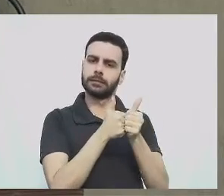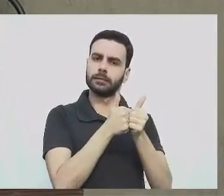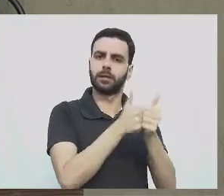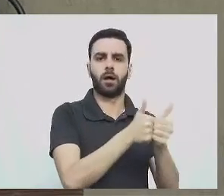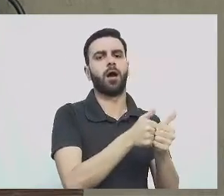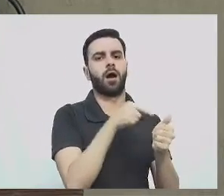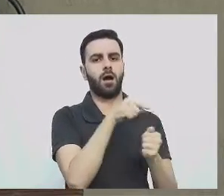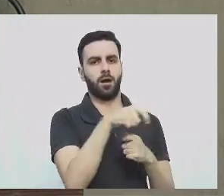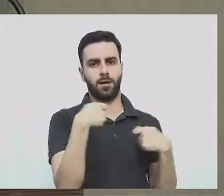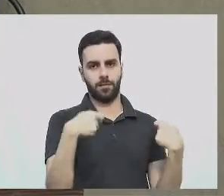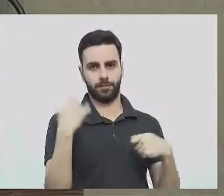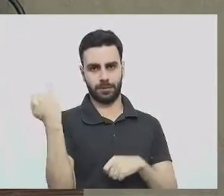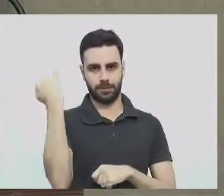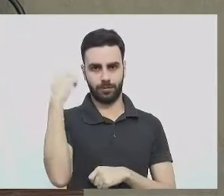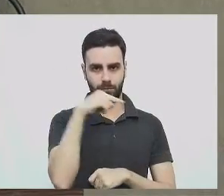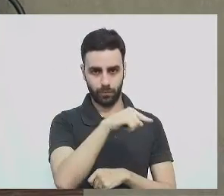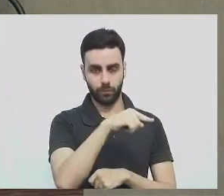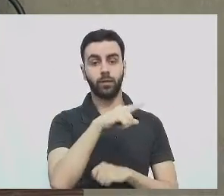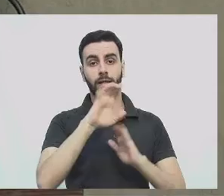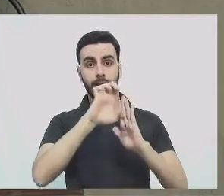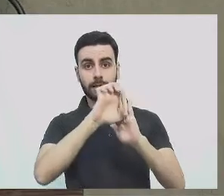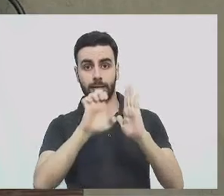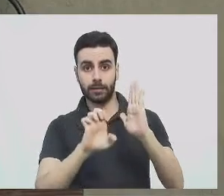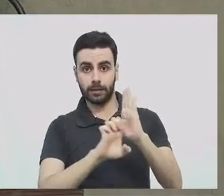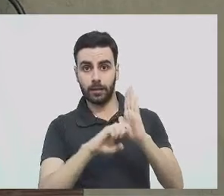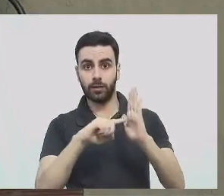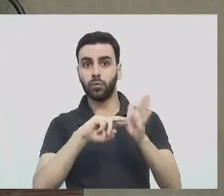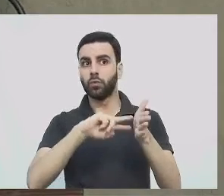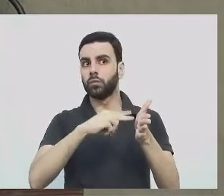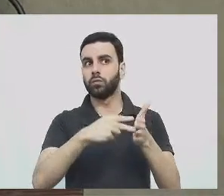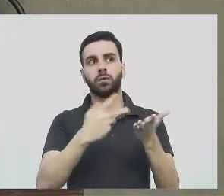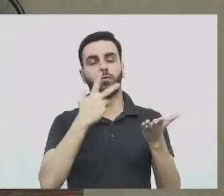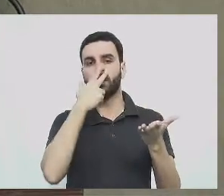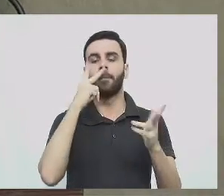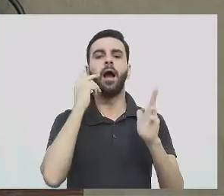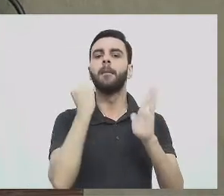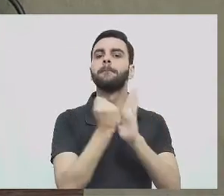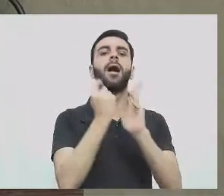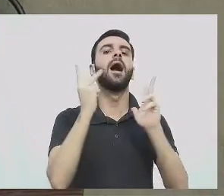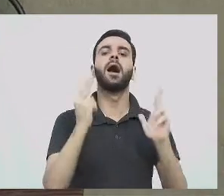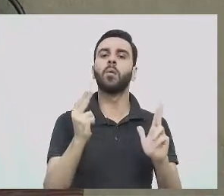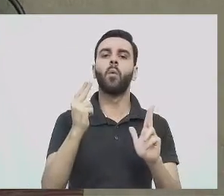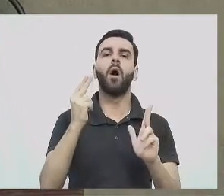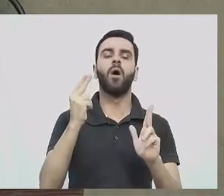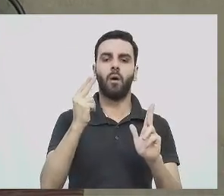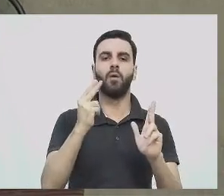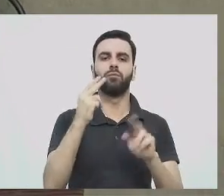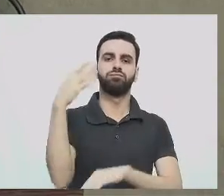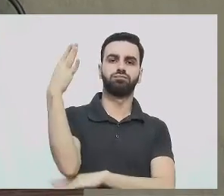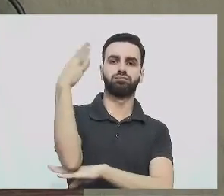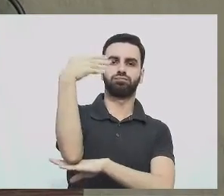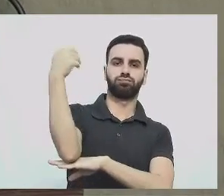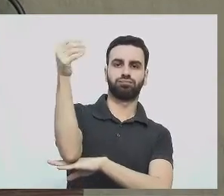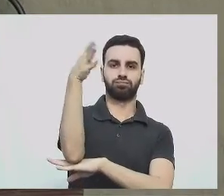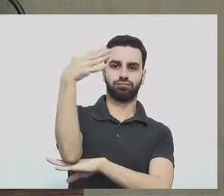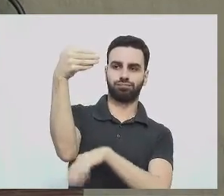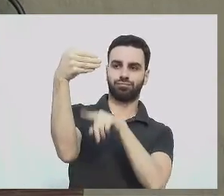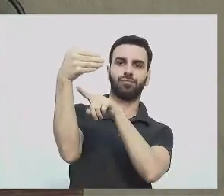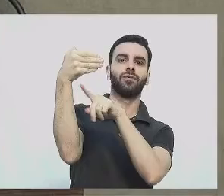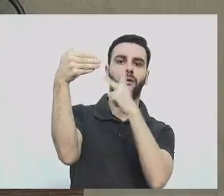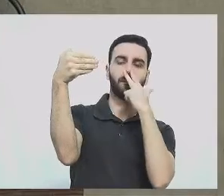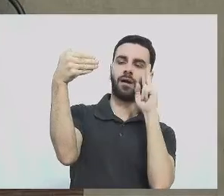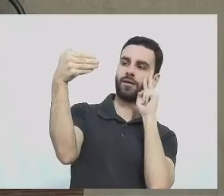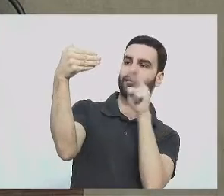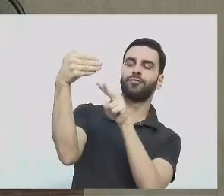ser seguida. O nosso estatuto é como se fosse uma bandeira colocada no alto do morro e que,